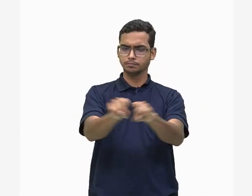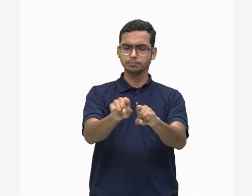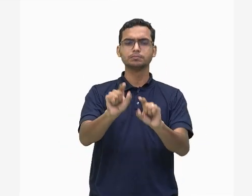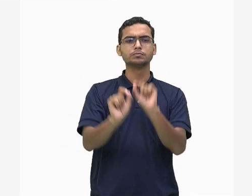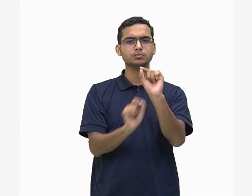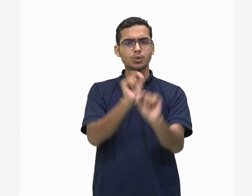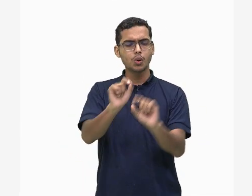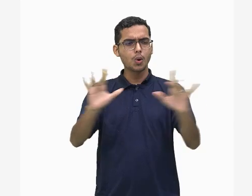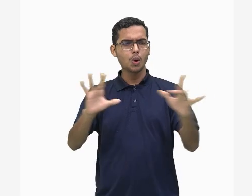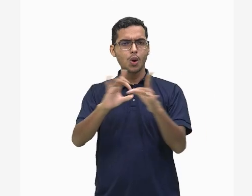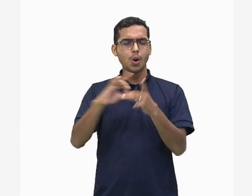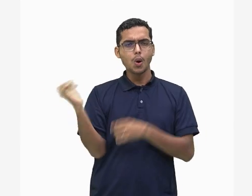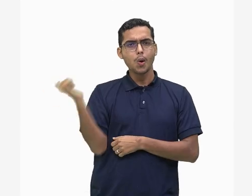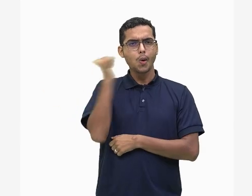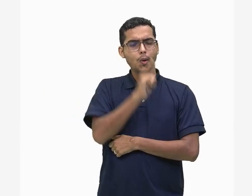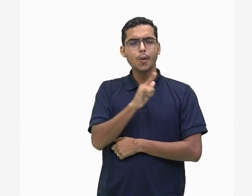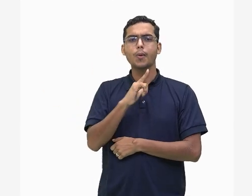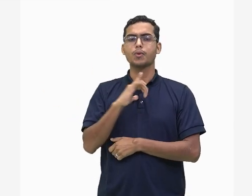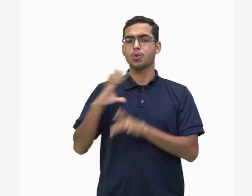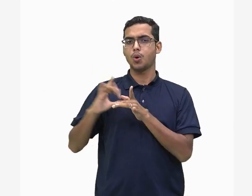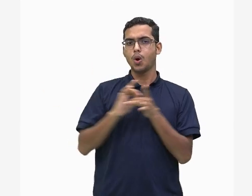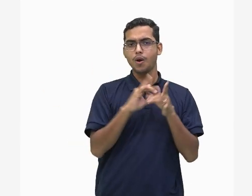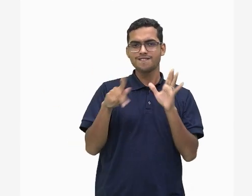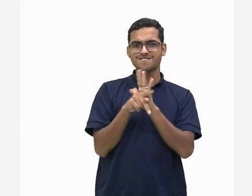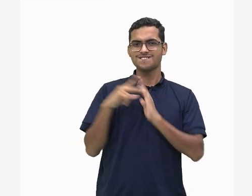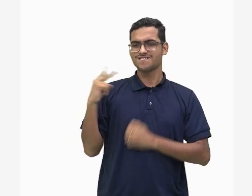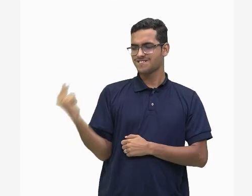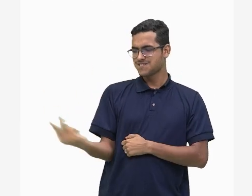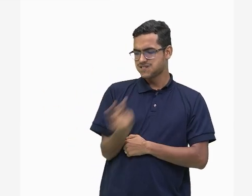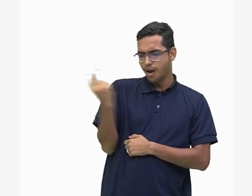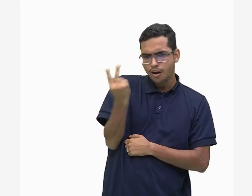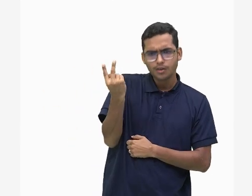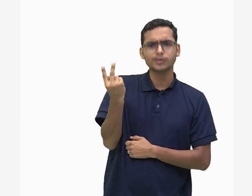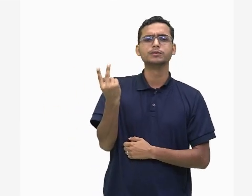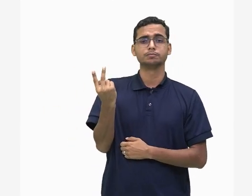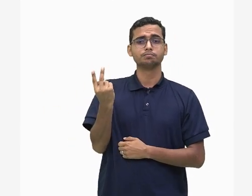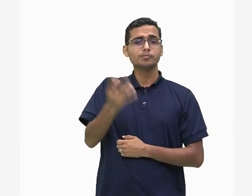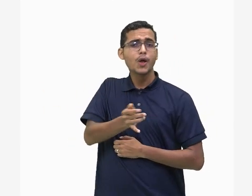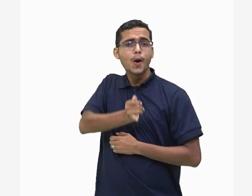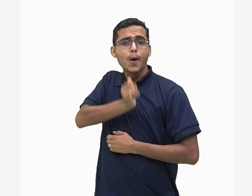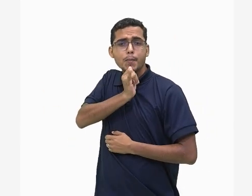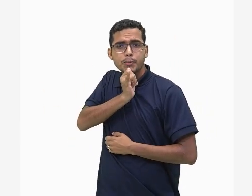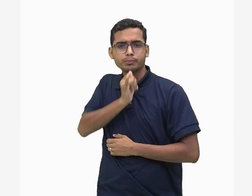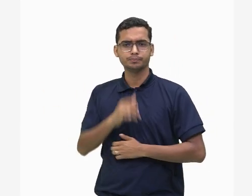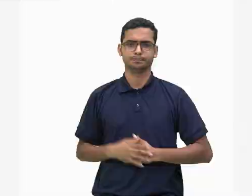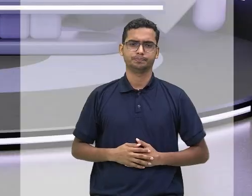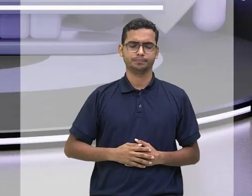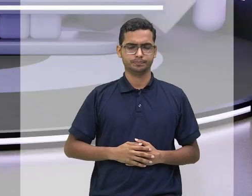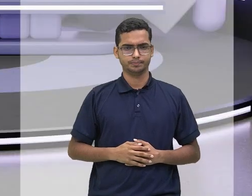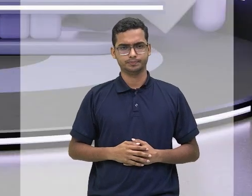está ligado com a dimensão dos valores. E aqui nós podemos pensar alguns exemplos de valores.